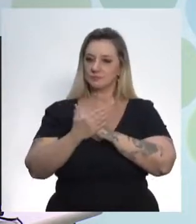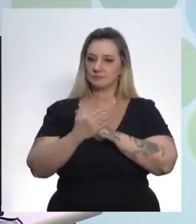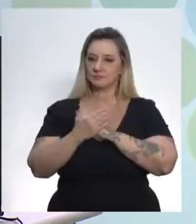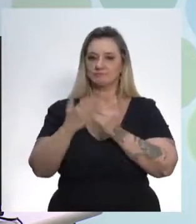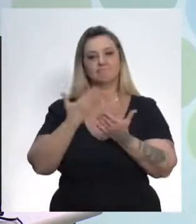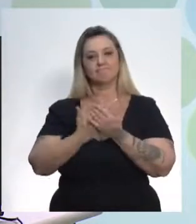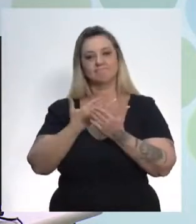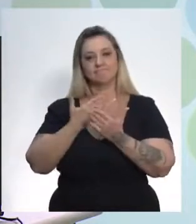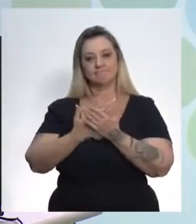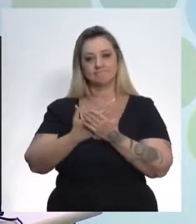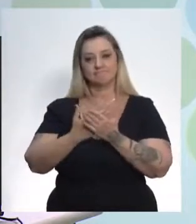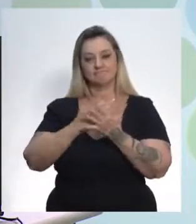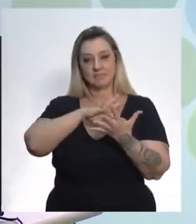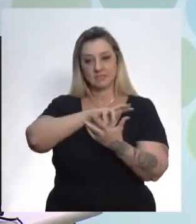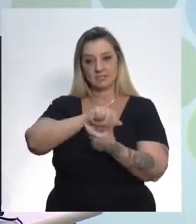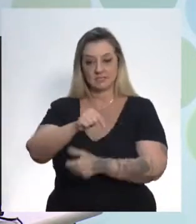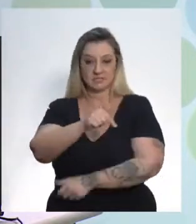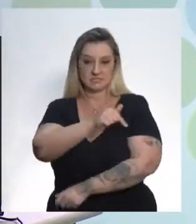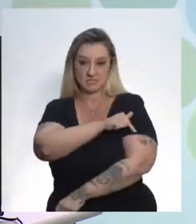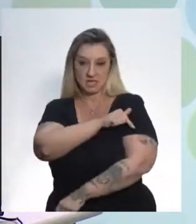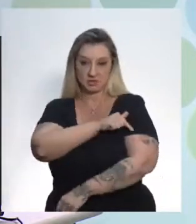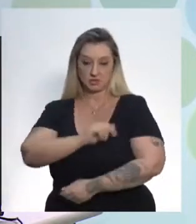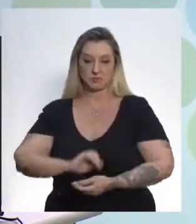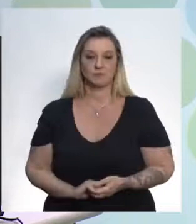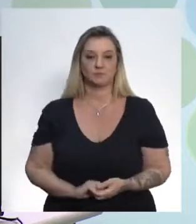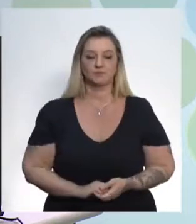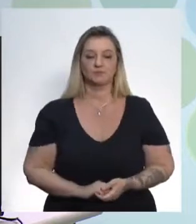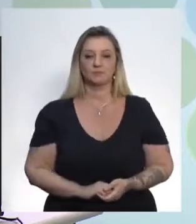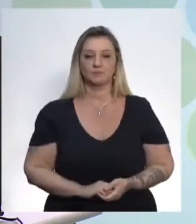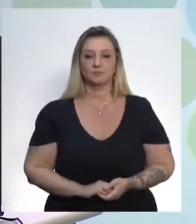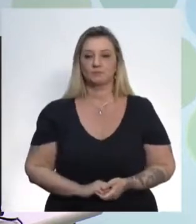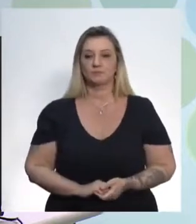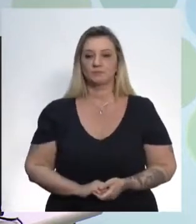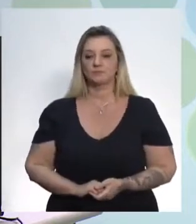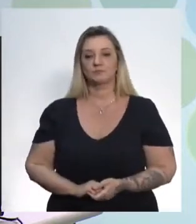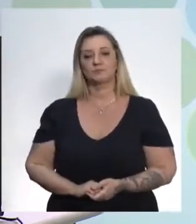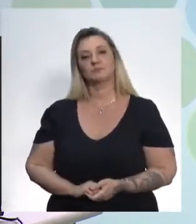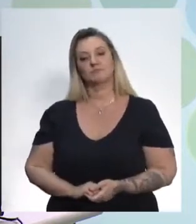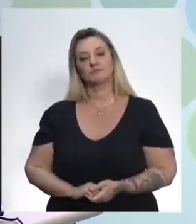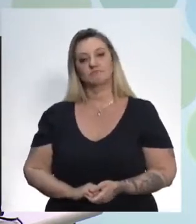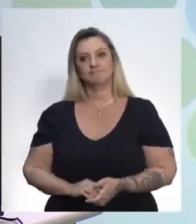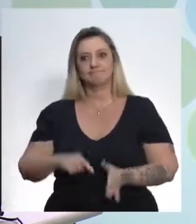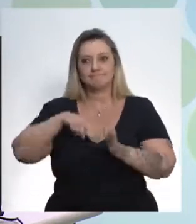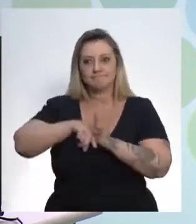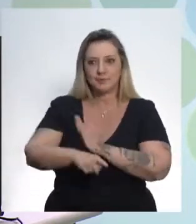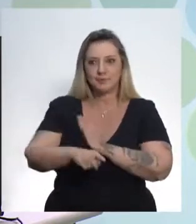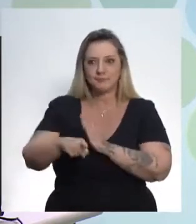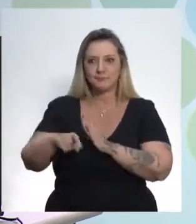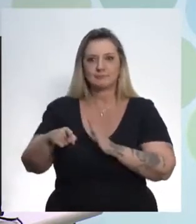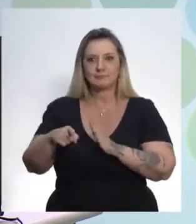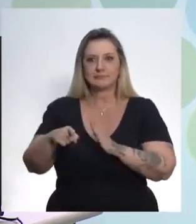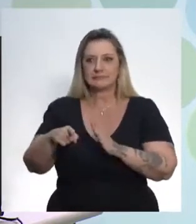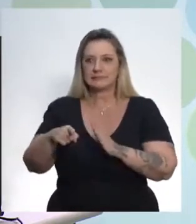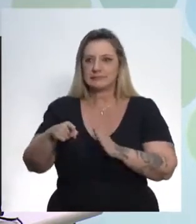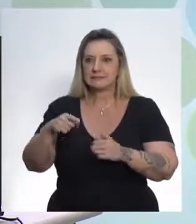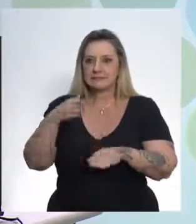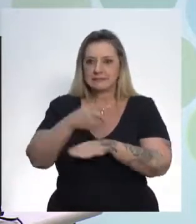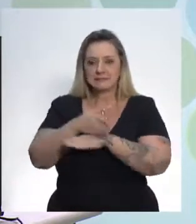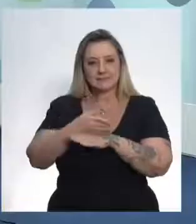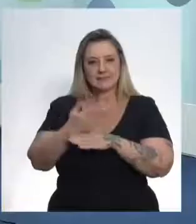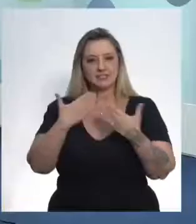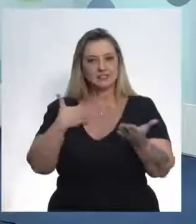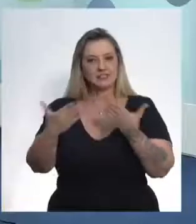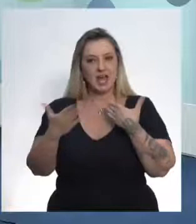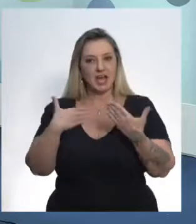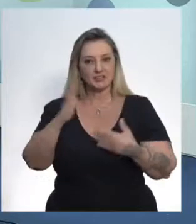aulas de geografia do 7º ano. Então vamos lá, né? A gente está aqui com uma intensa participação, professor Antônio, no nosso